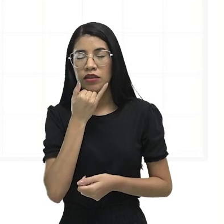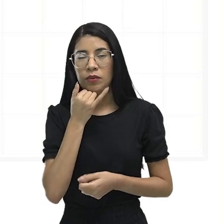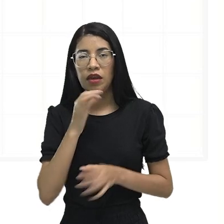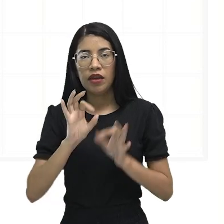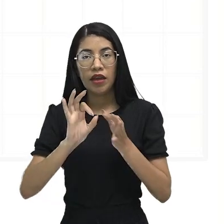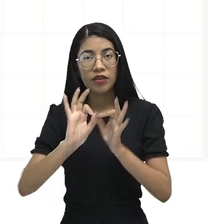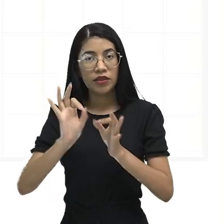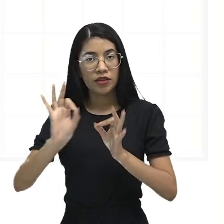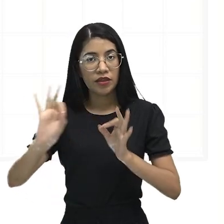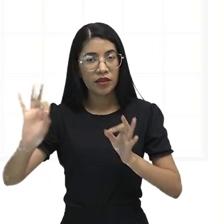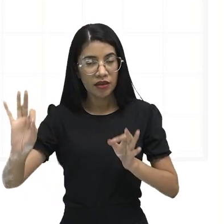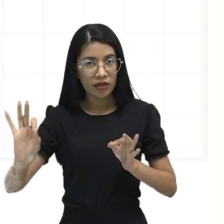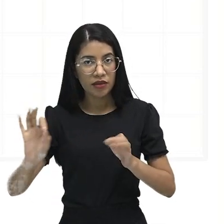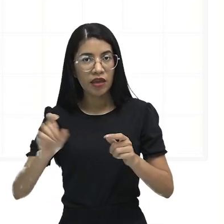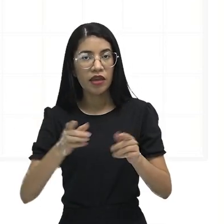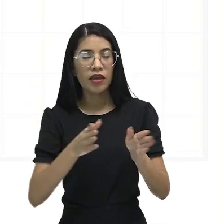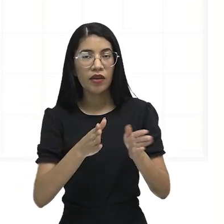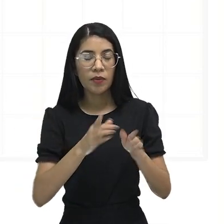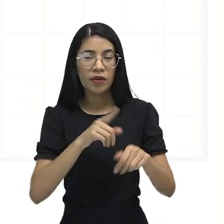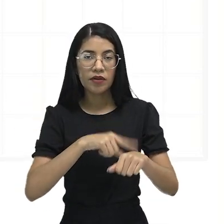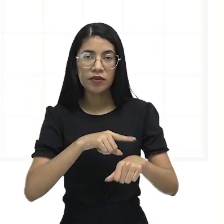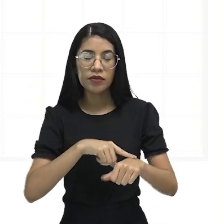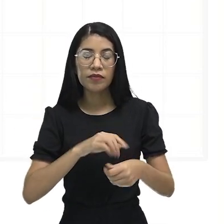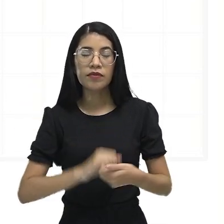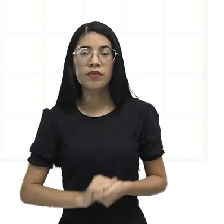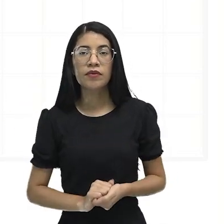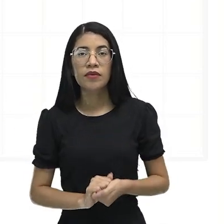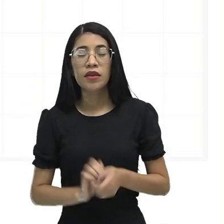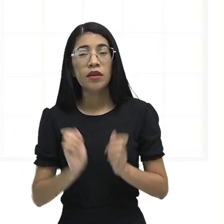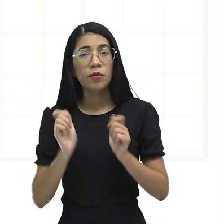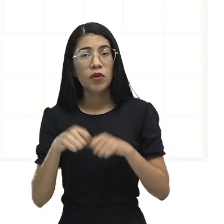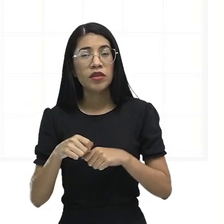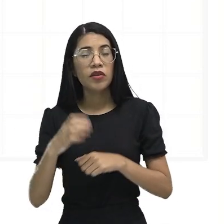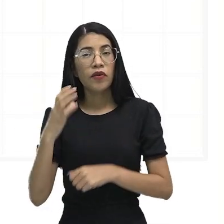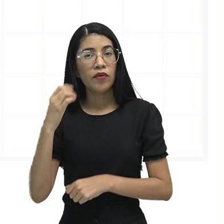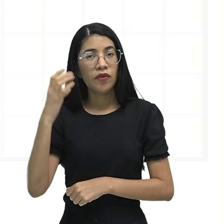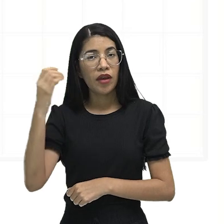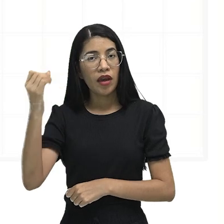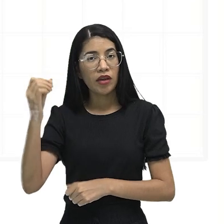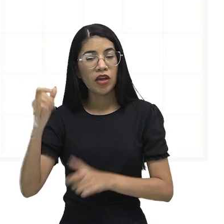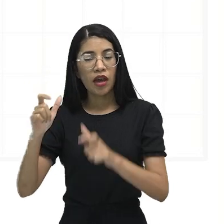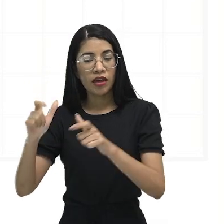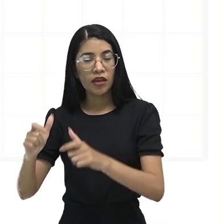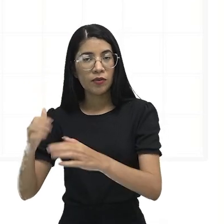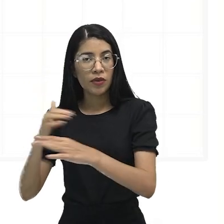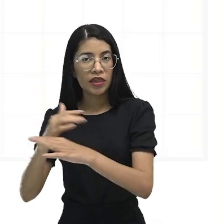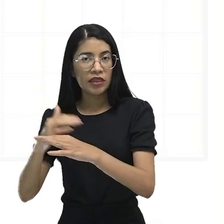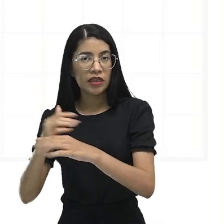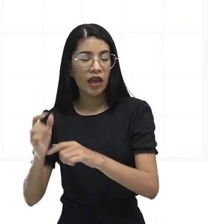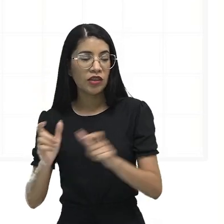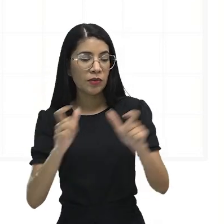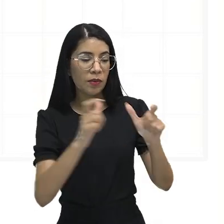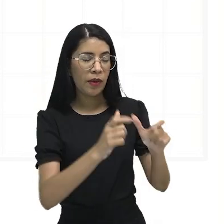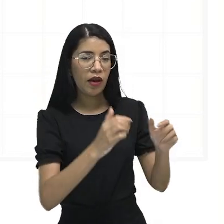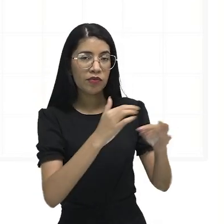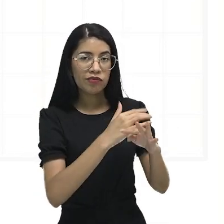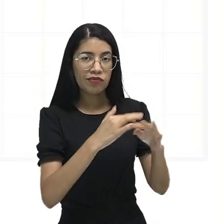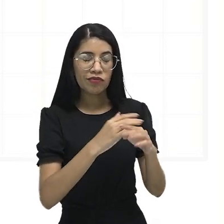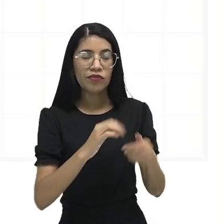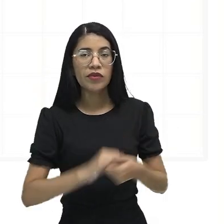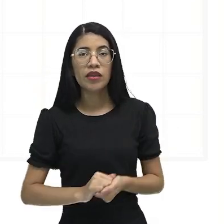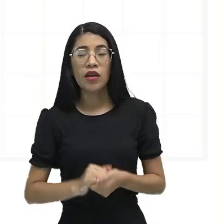tá? Distância e tempo. Para viajar de uma cidade a outra, um ônibus desenvolve uma velocidade